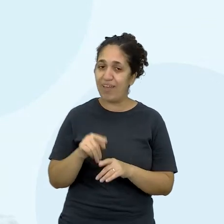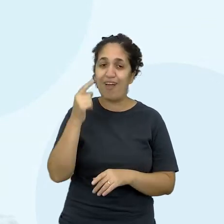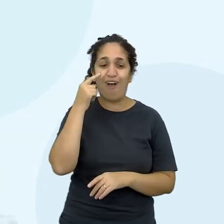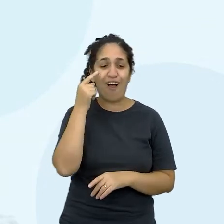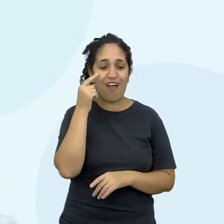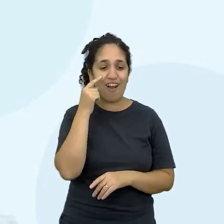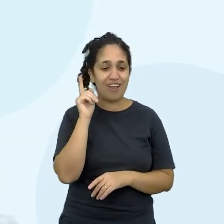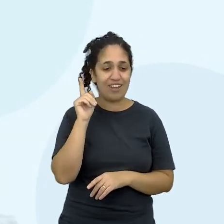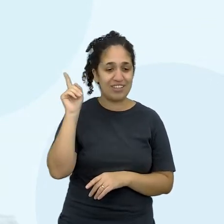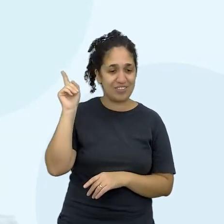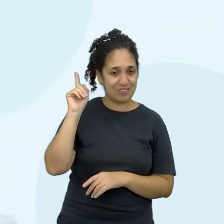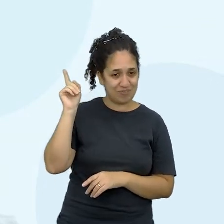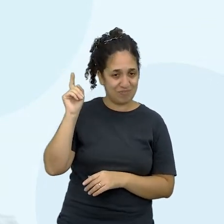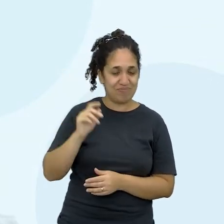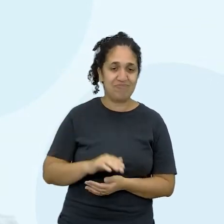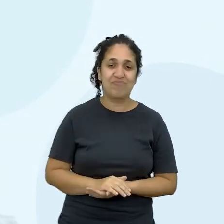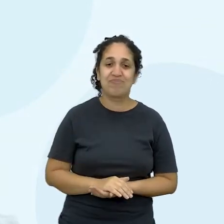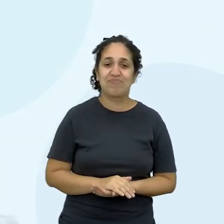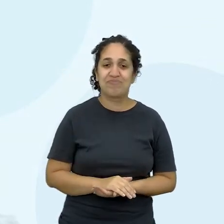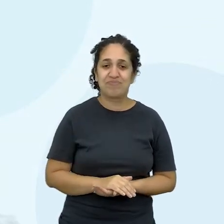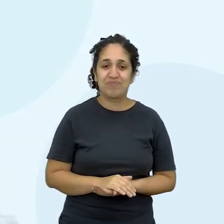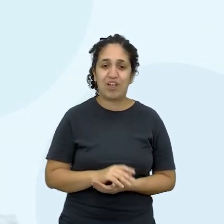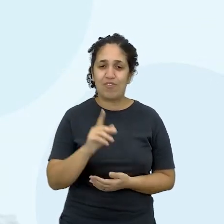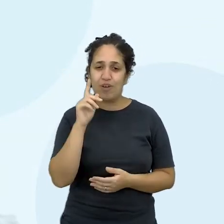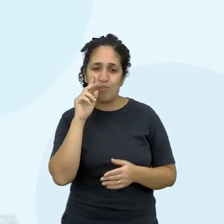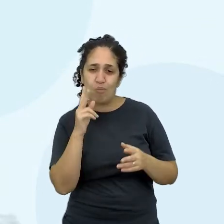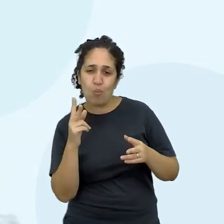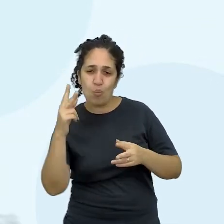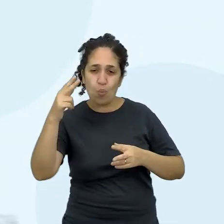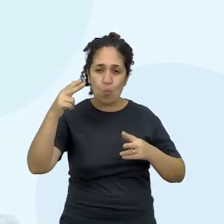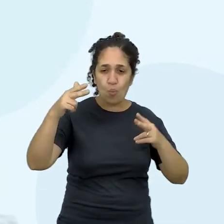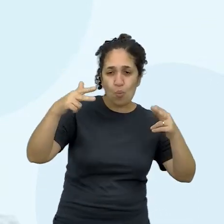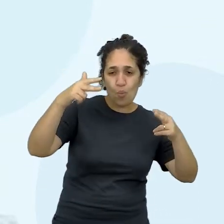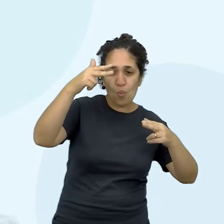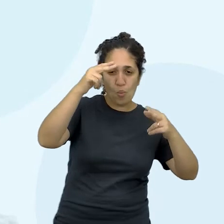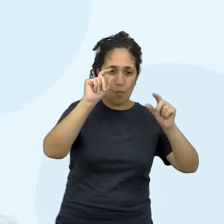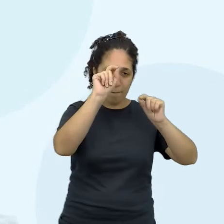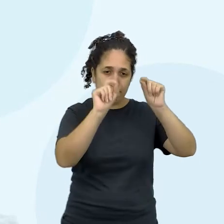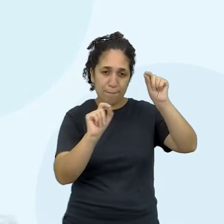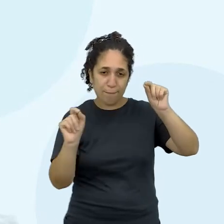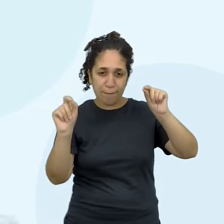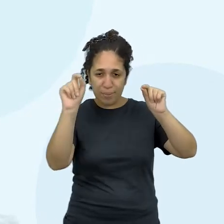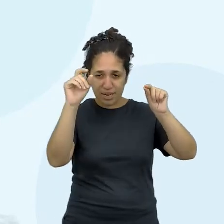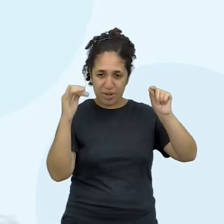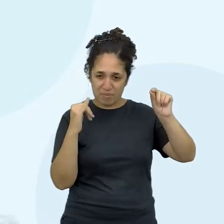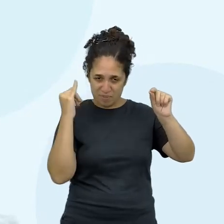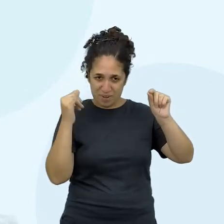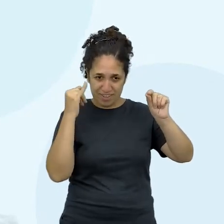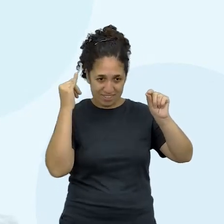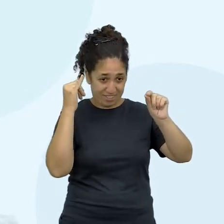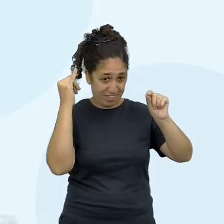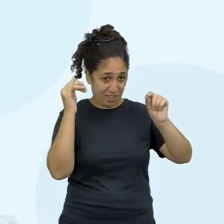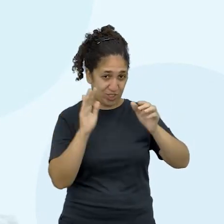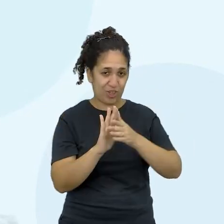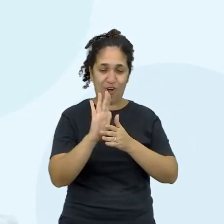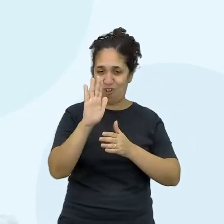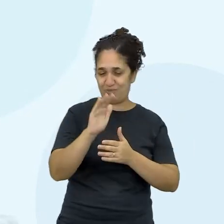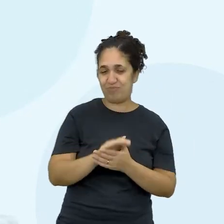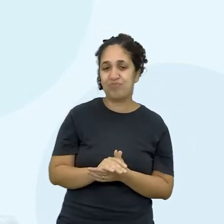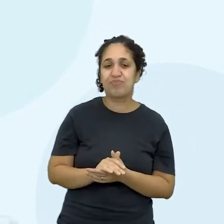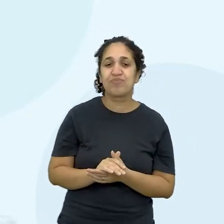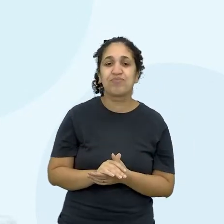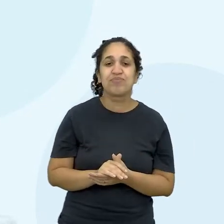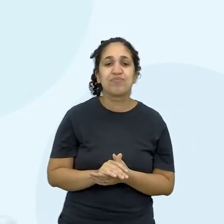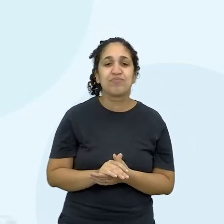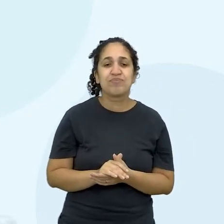só, vamos fazer uns recortes aqui que são muito importantes, olha, para a gente falar sobre volume. Quanto que